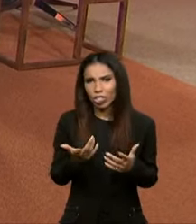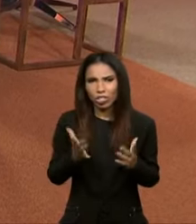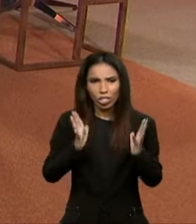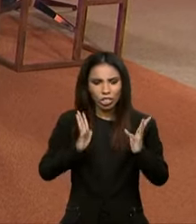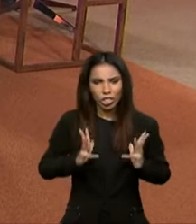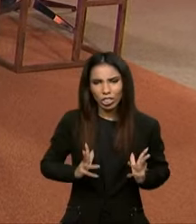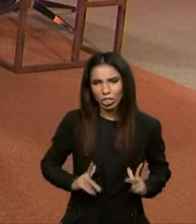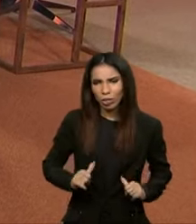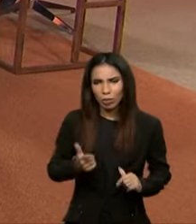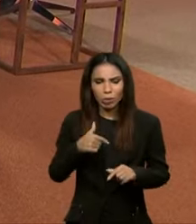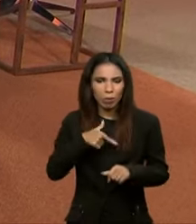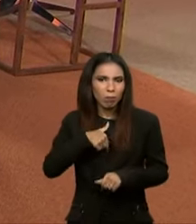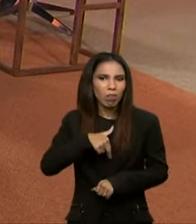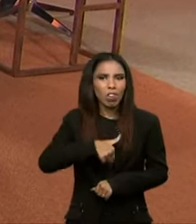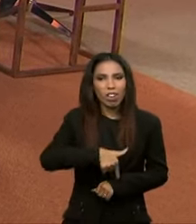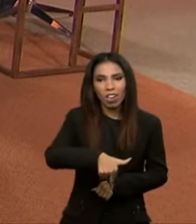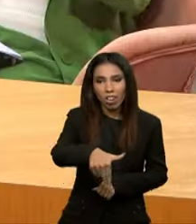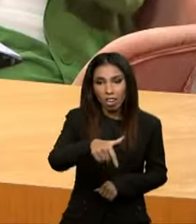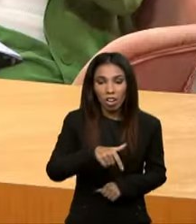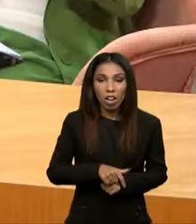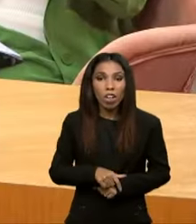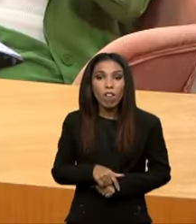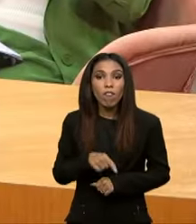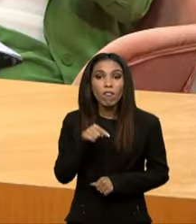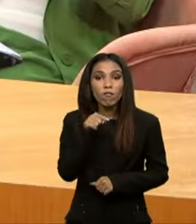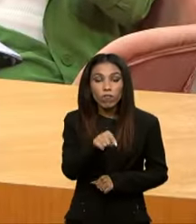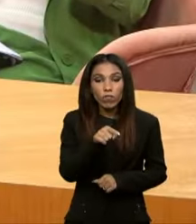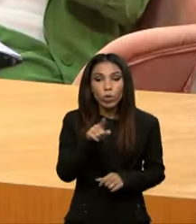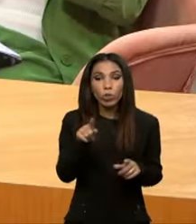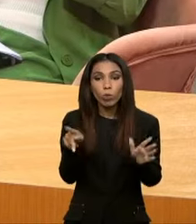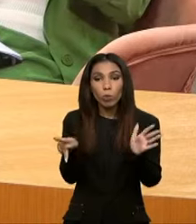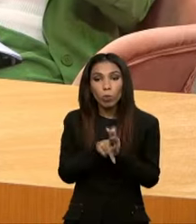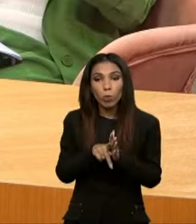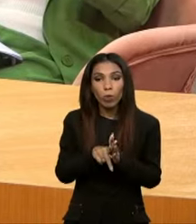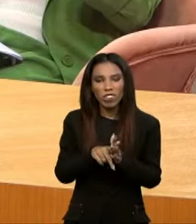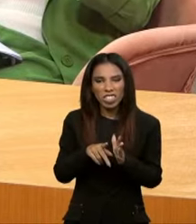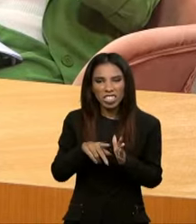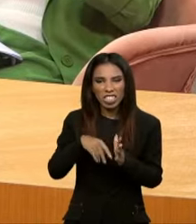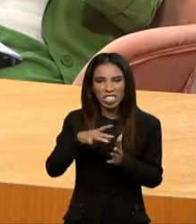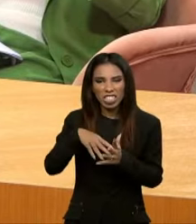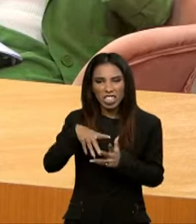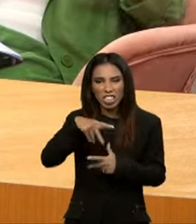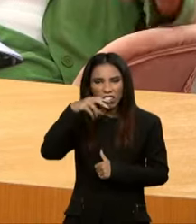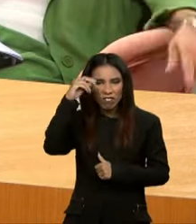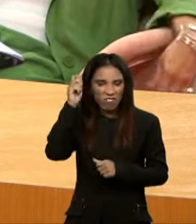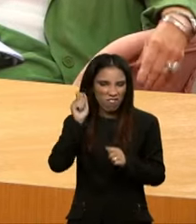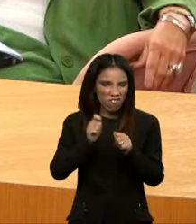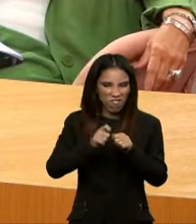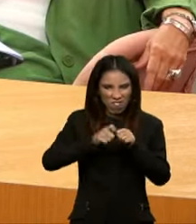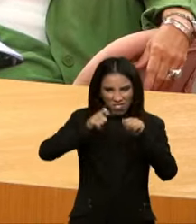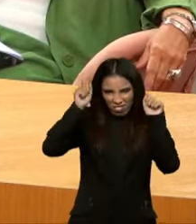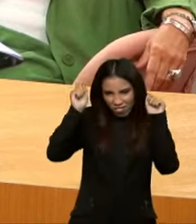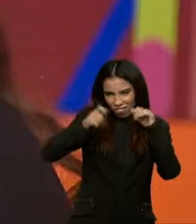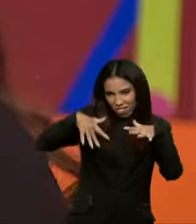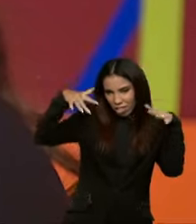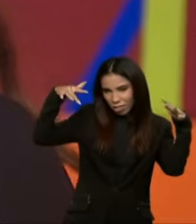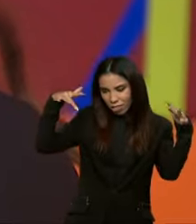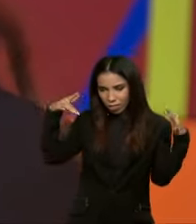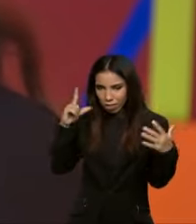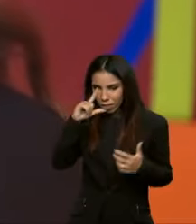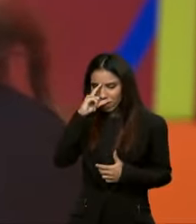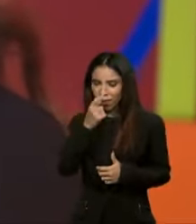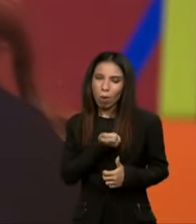pra andar pra frente. Você tem esse fascínio pelo esse universo das bruxas, porque você é meio feiticeira, você é meio bruxinha, né? Ah, sim. Você não